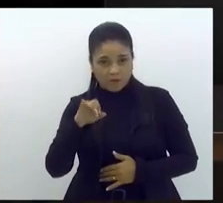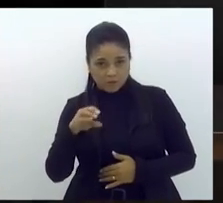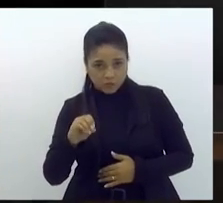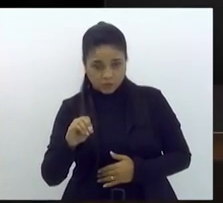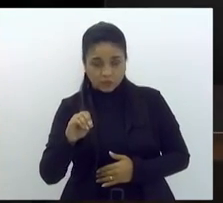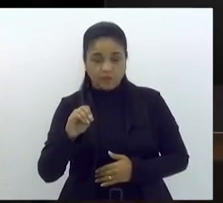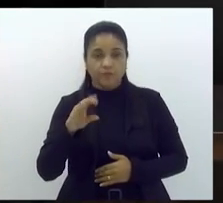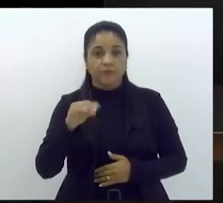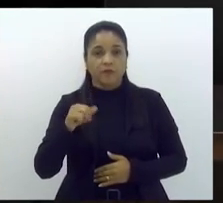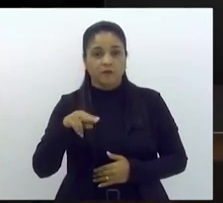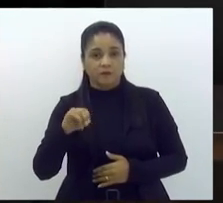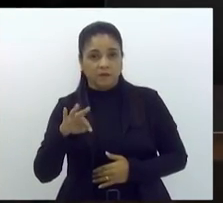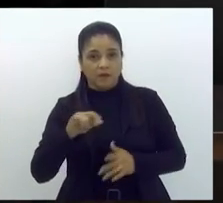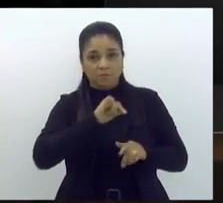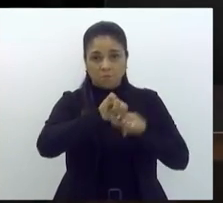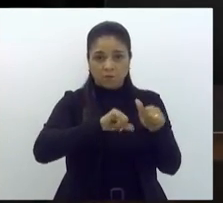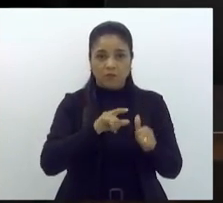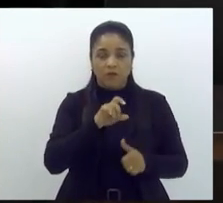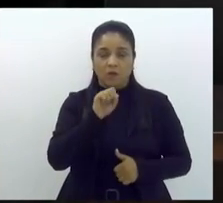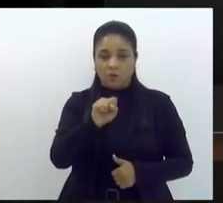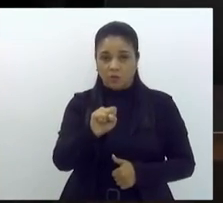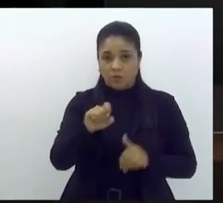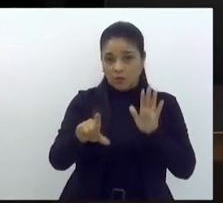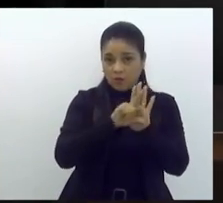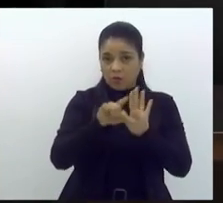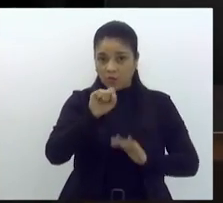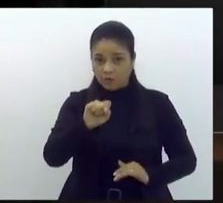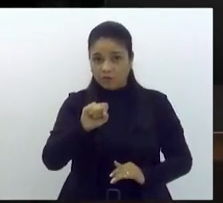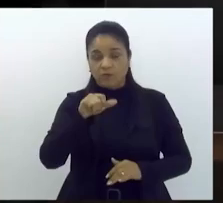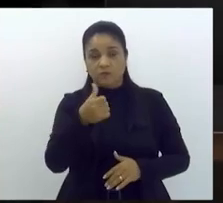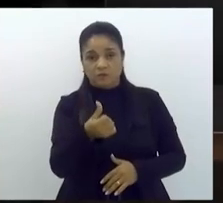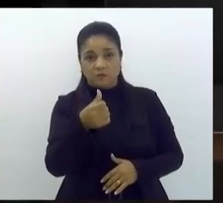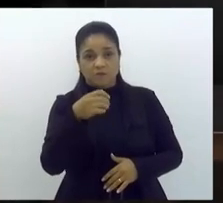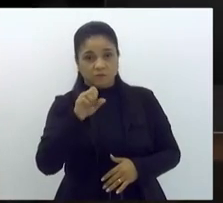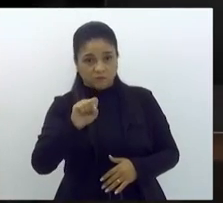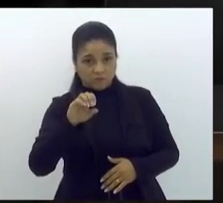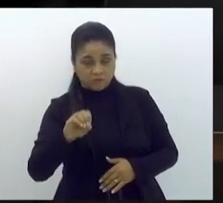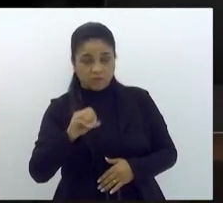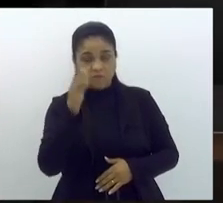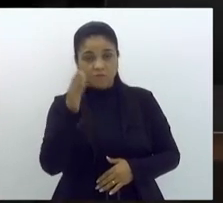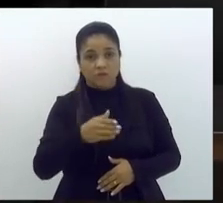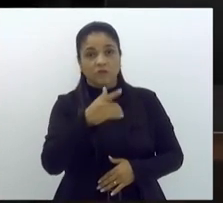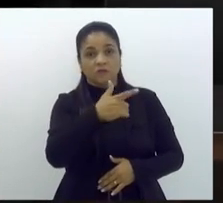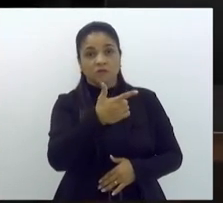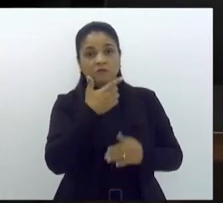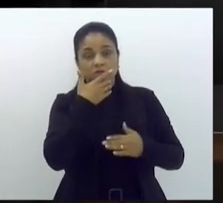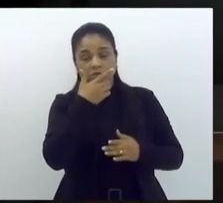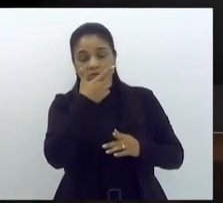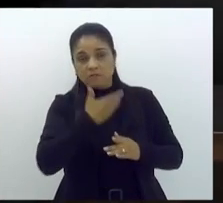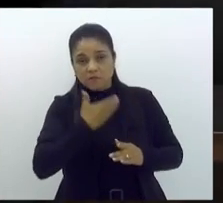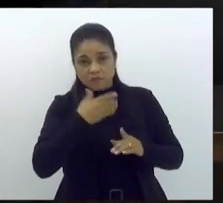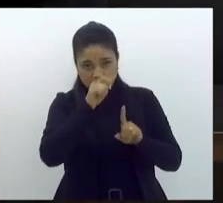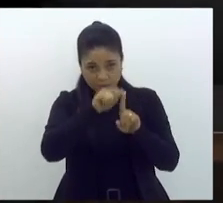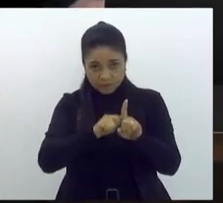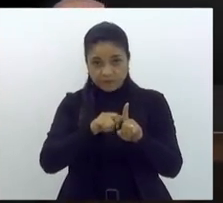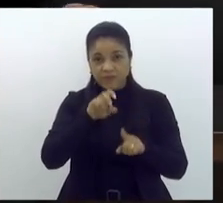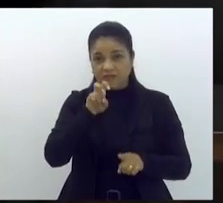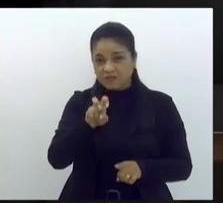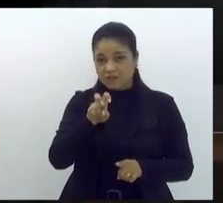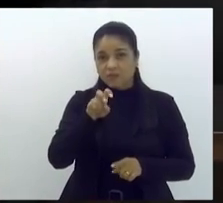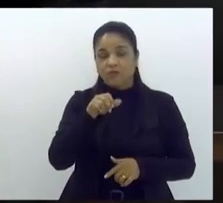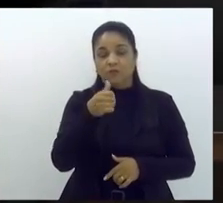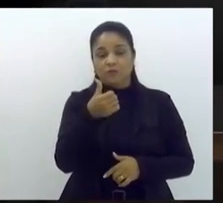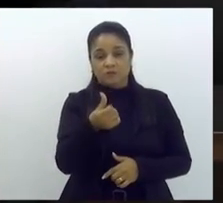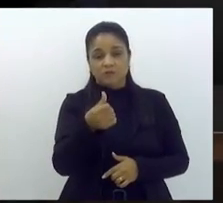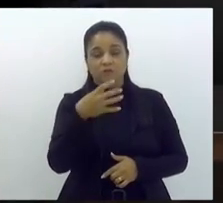que altera a lei número 8680 de 23 de dezembro de 19 e a lei 5.645